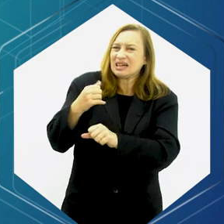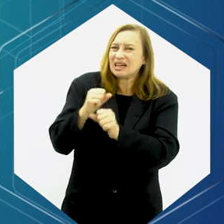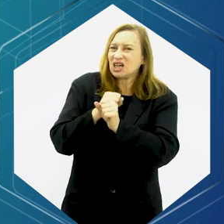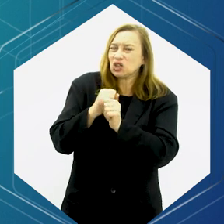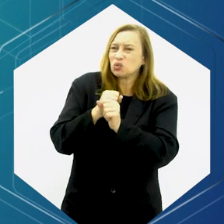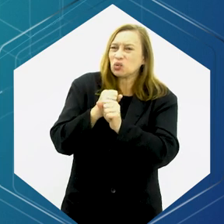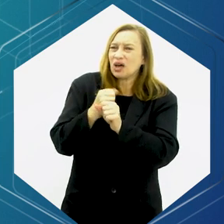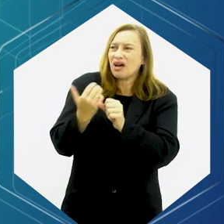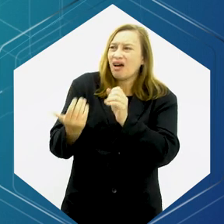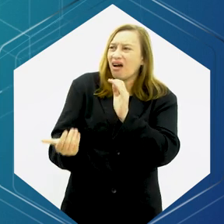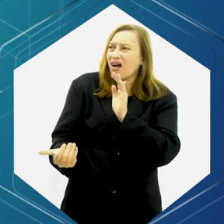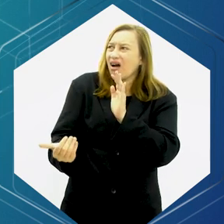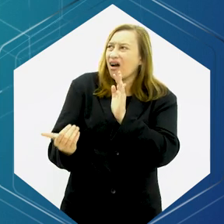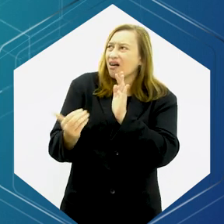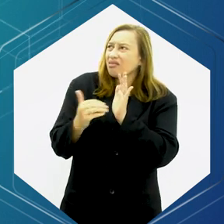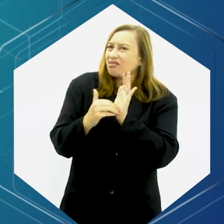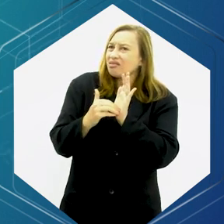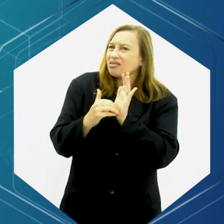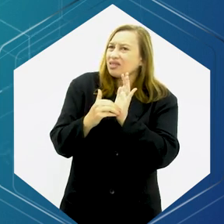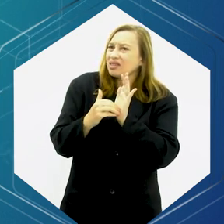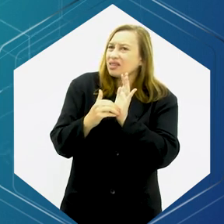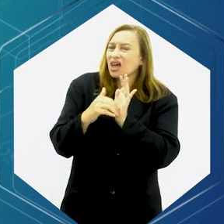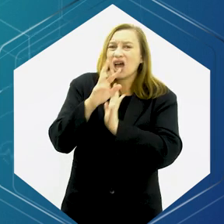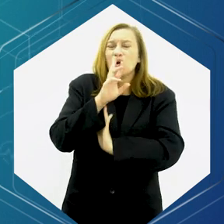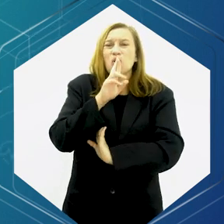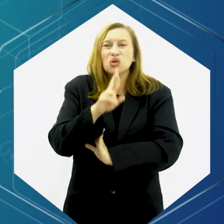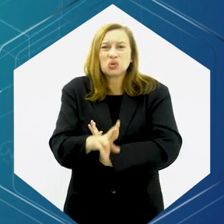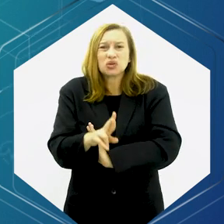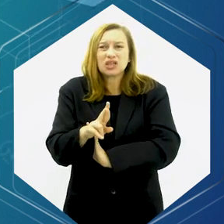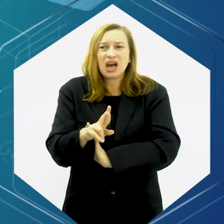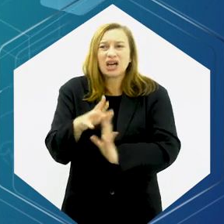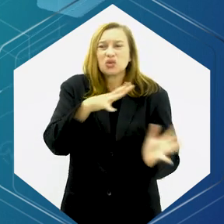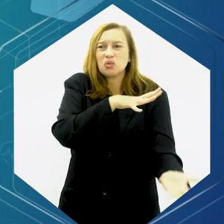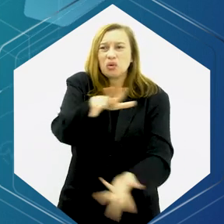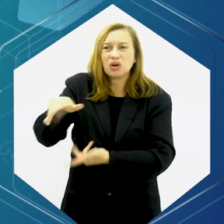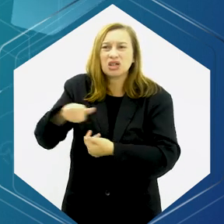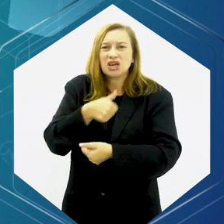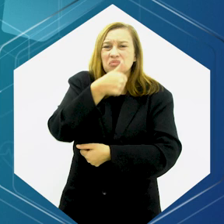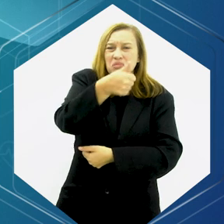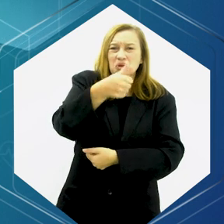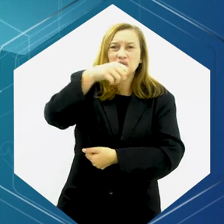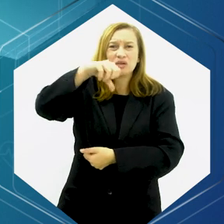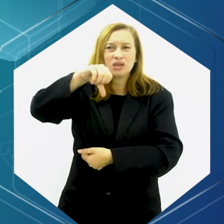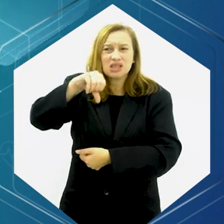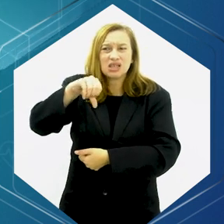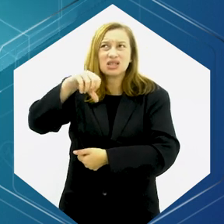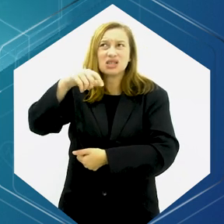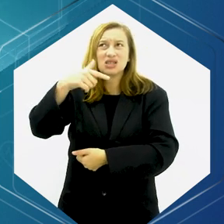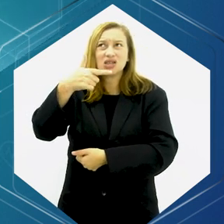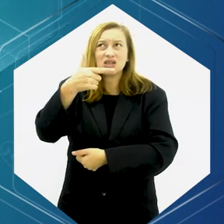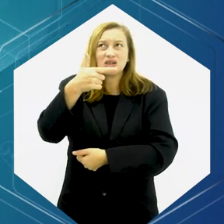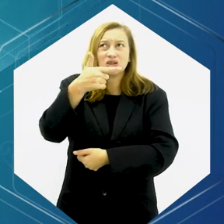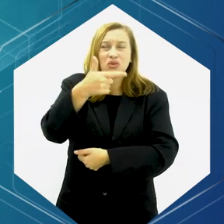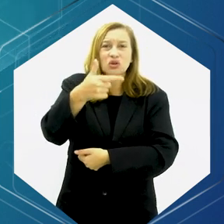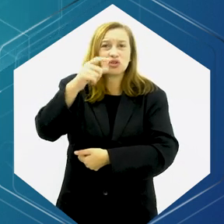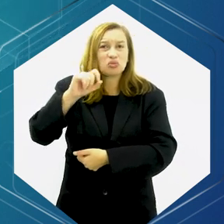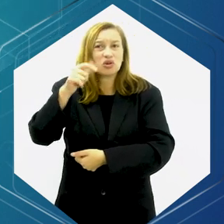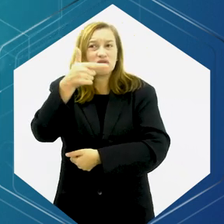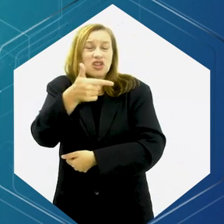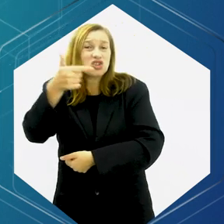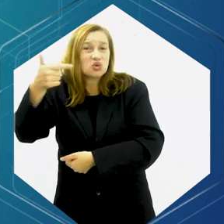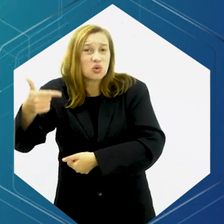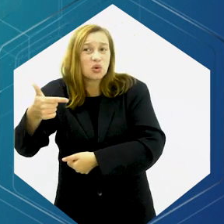eh até temos resultados mundiais até 1990 2022